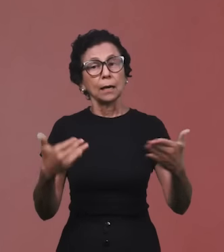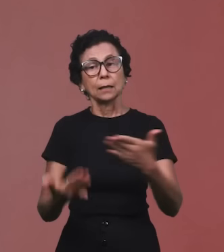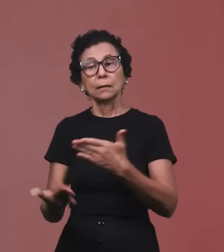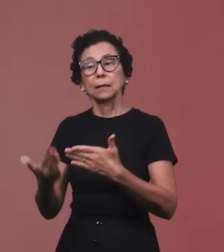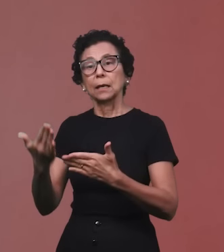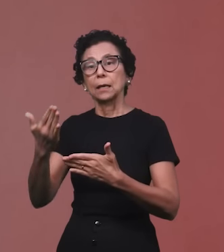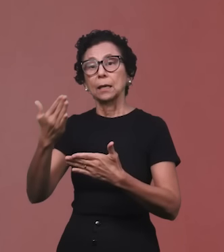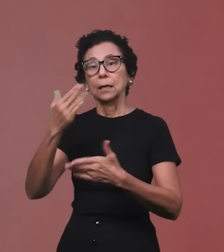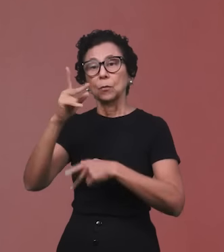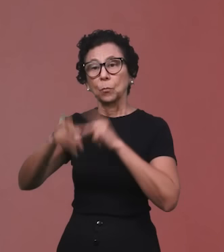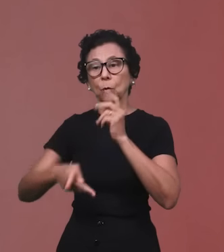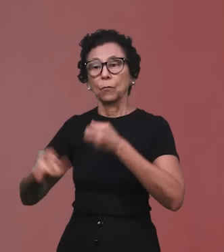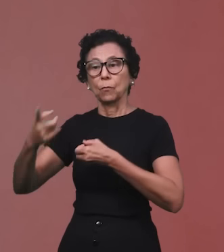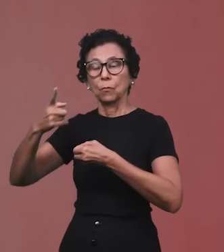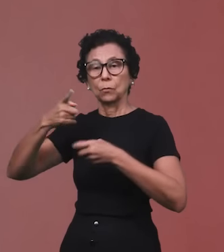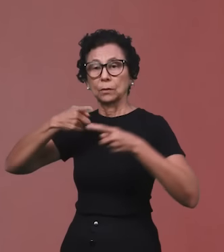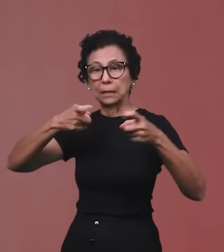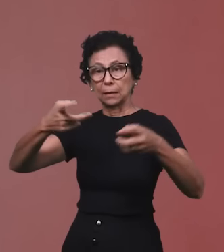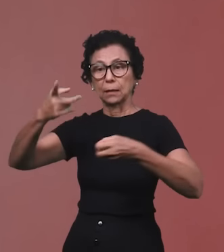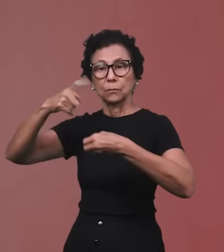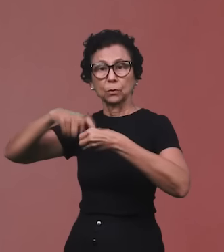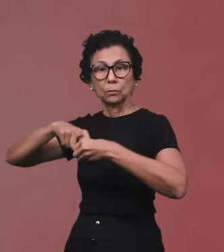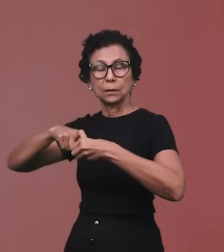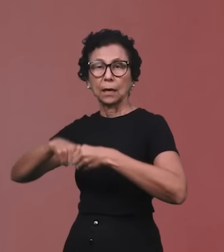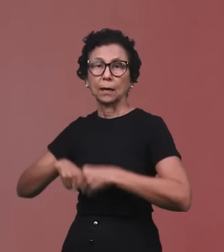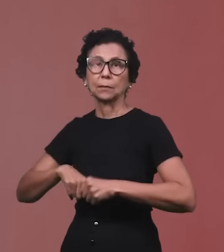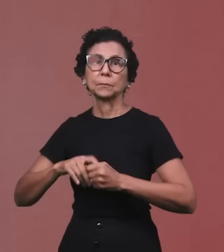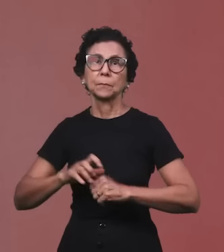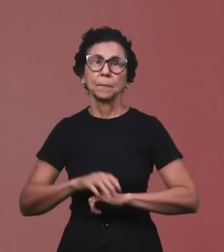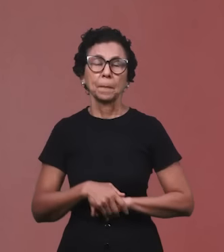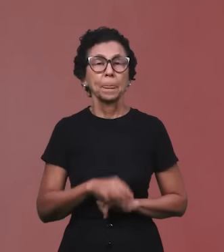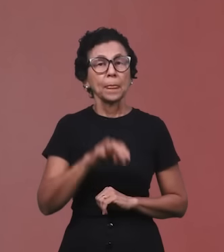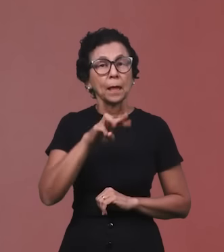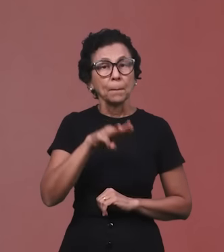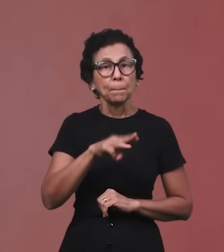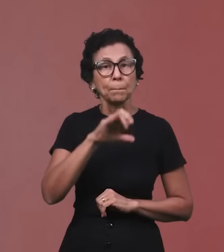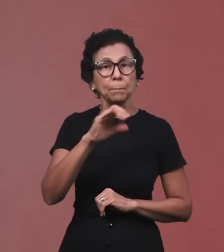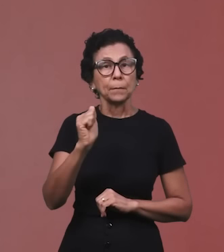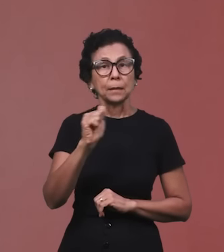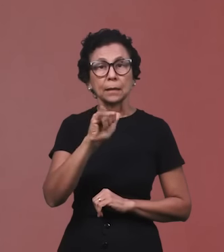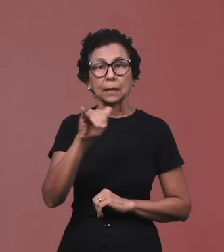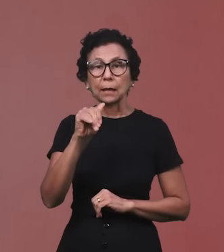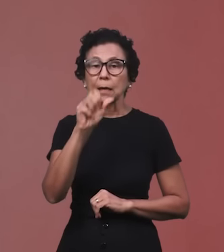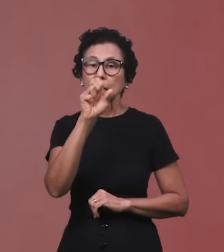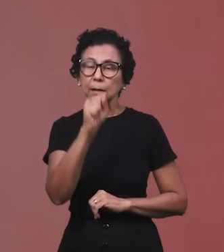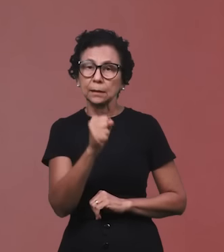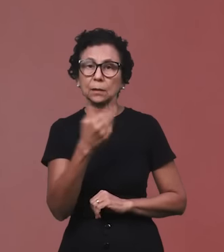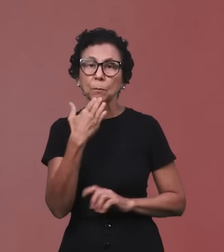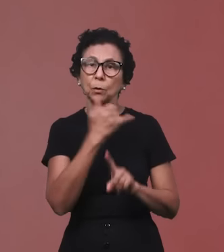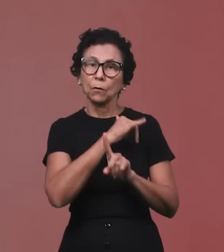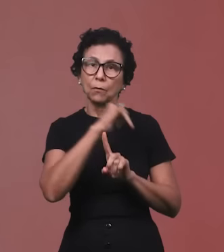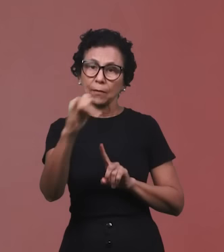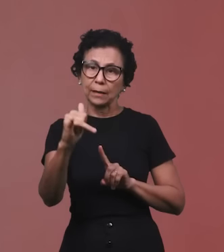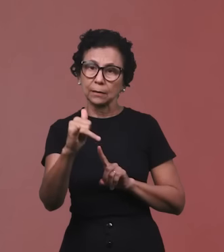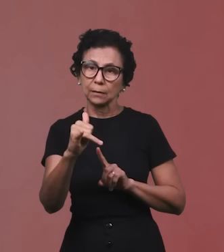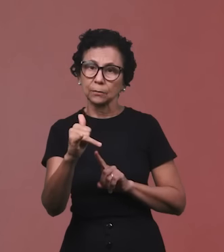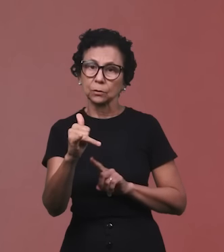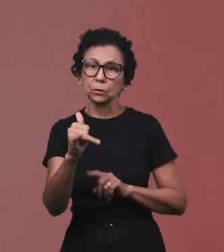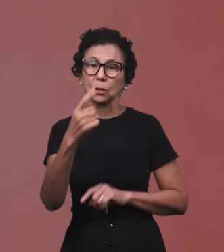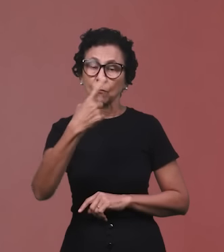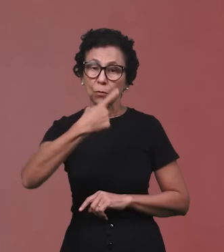por mim. Quer dizer, olha só, a confiança que Micaías tinha, que Deus falava com ele, diz que você vai para a guerra e você não